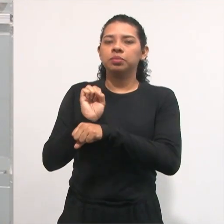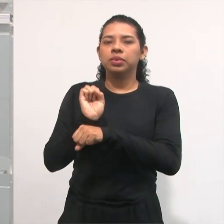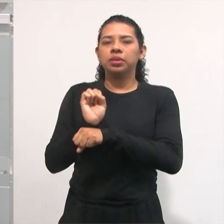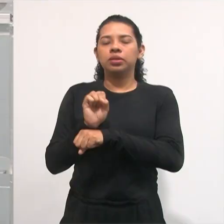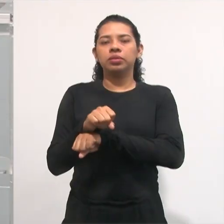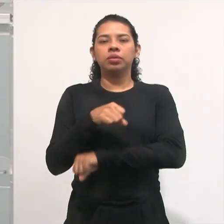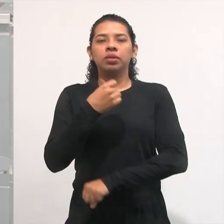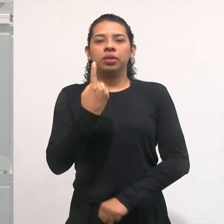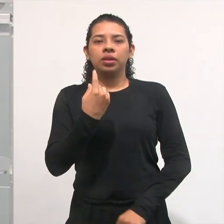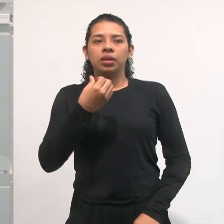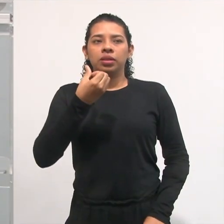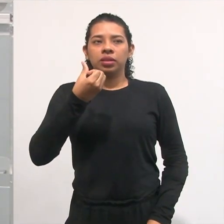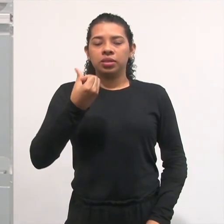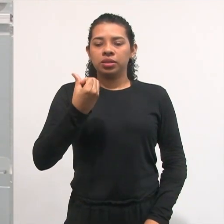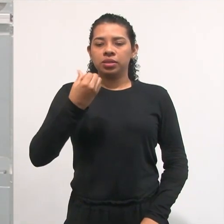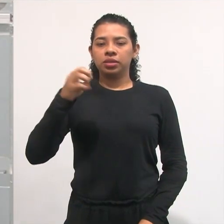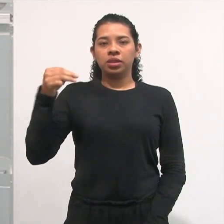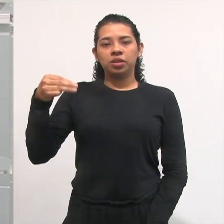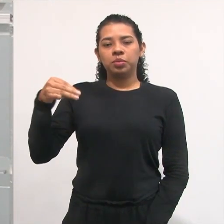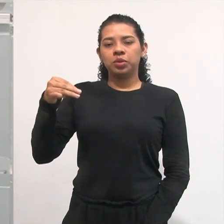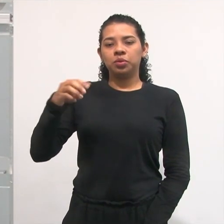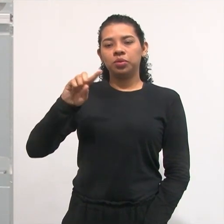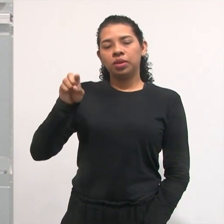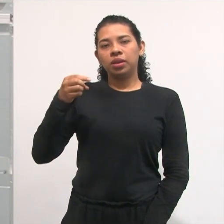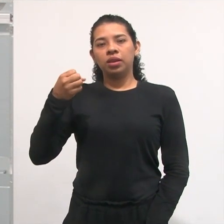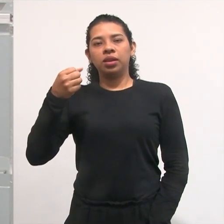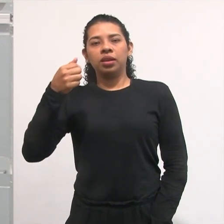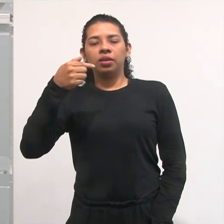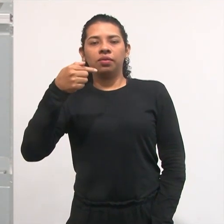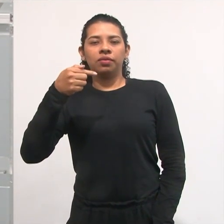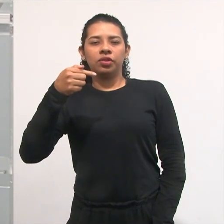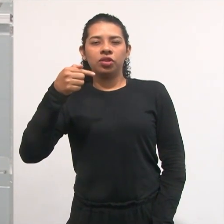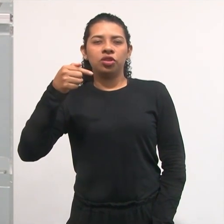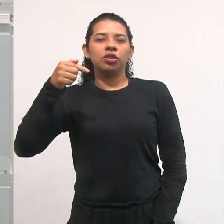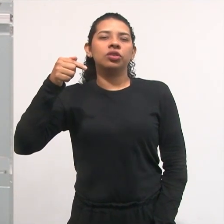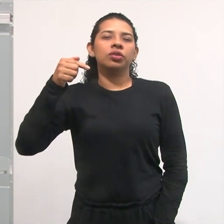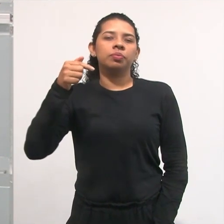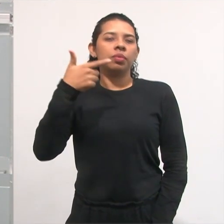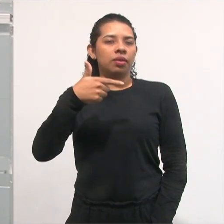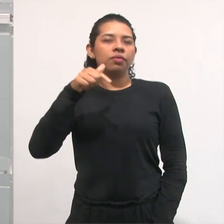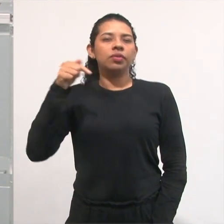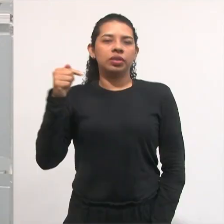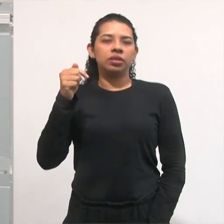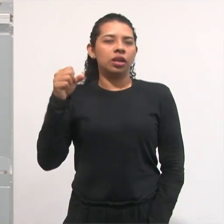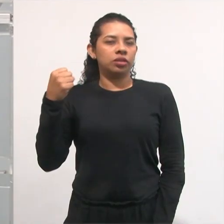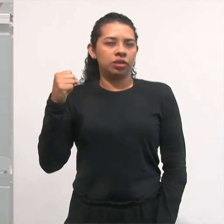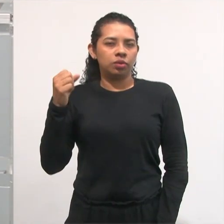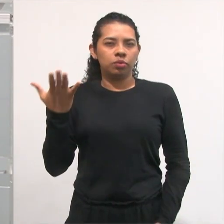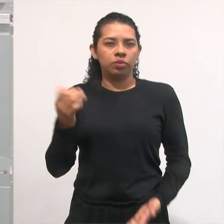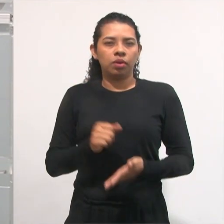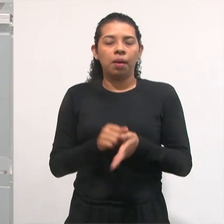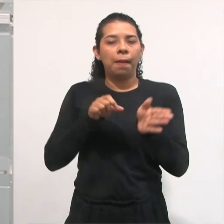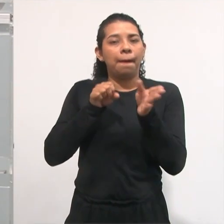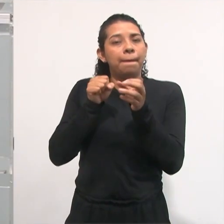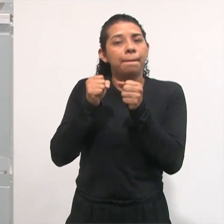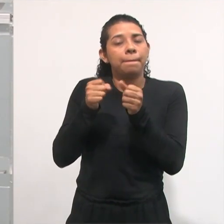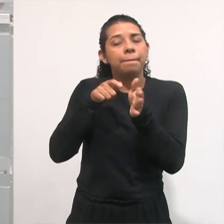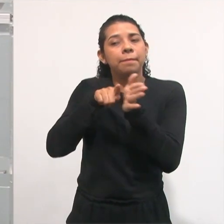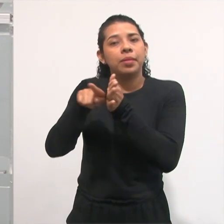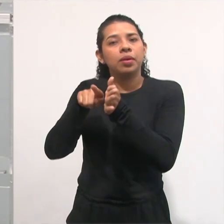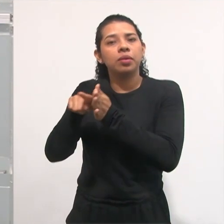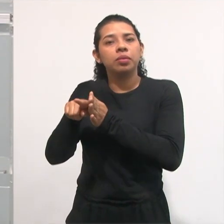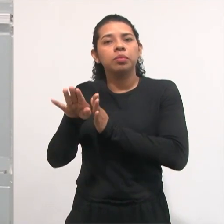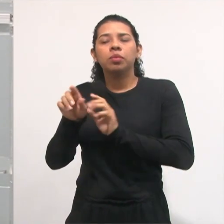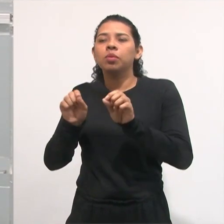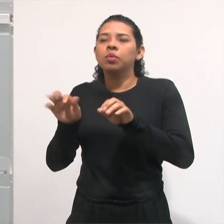minutos e 27 segundos, né? Então, quando você poderia perguntar, por exemplo, qual a estatura de cada um